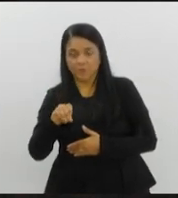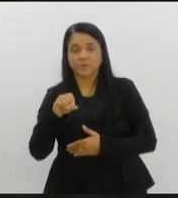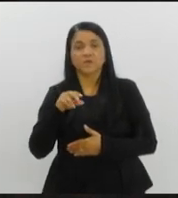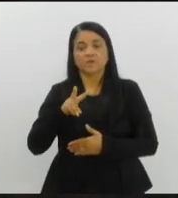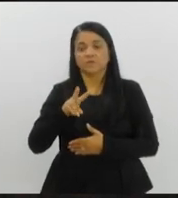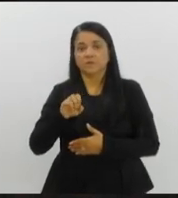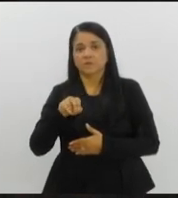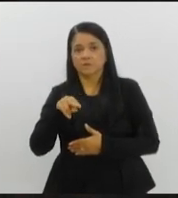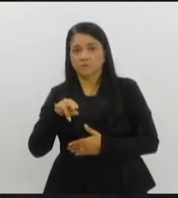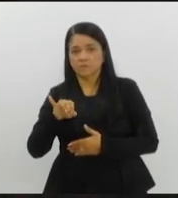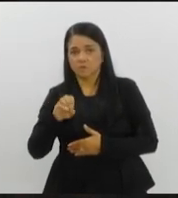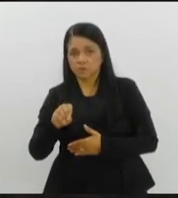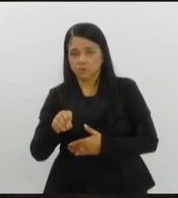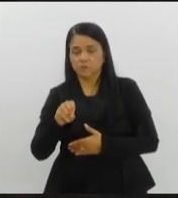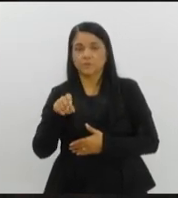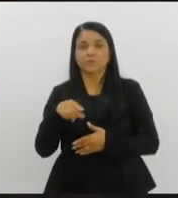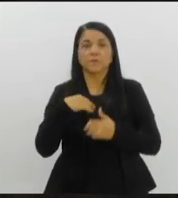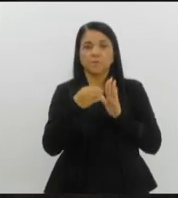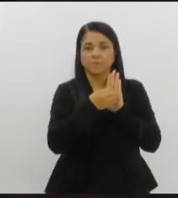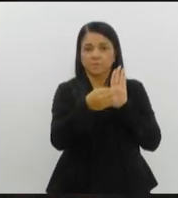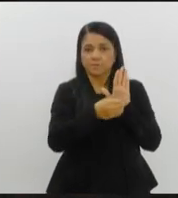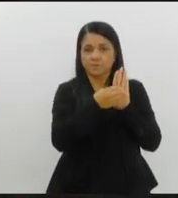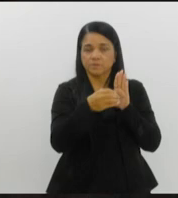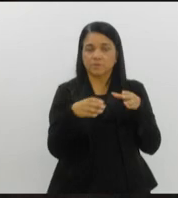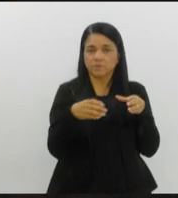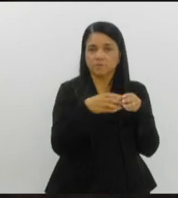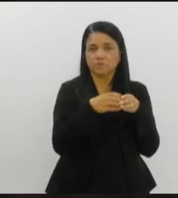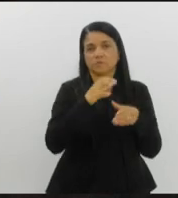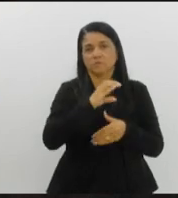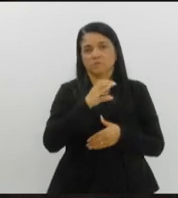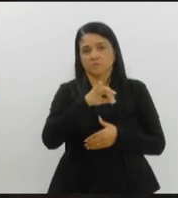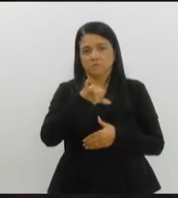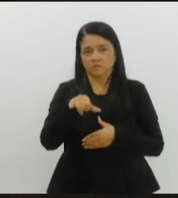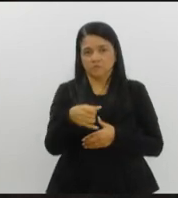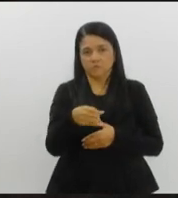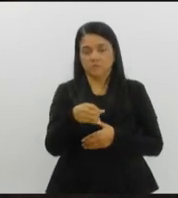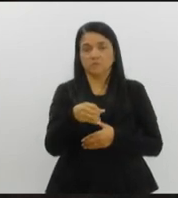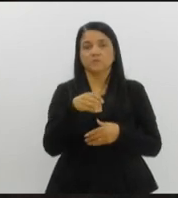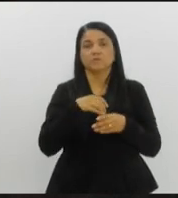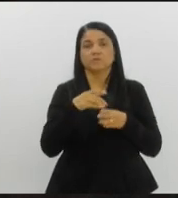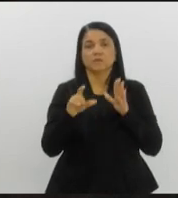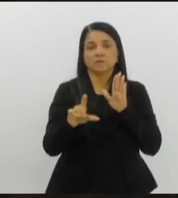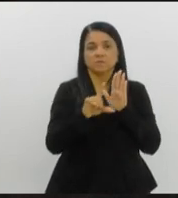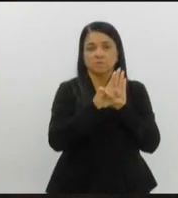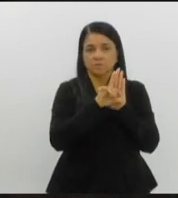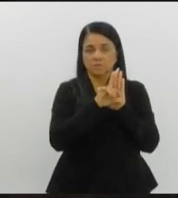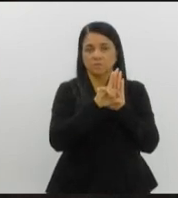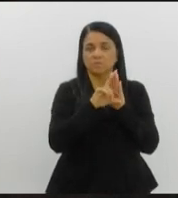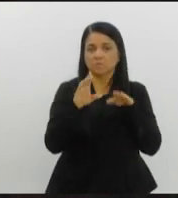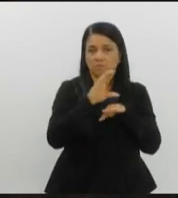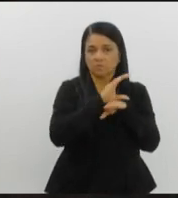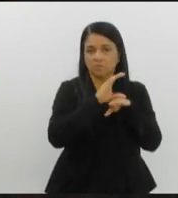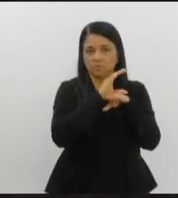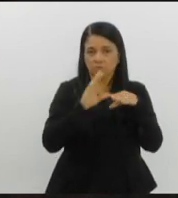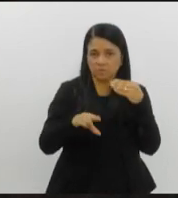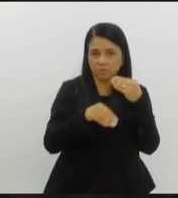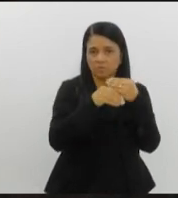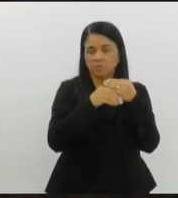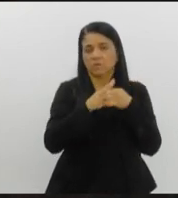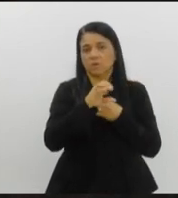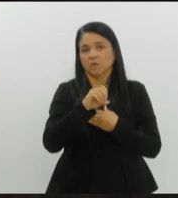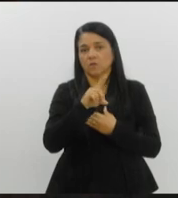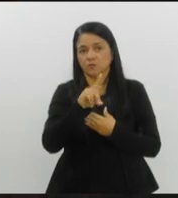Cozolino. Pendendo de pareceres das comissões Constituição e Justiça, legislação constitucional complementar e